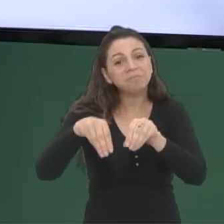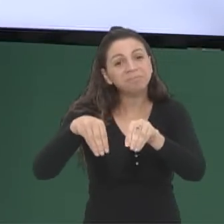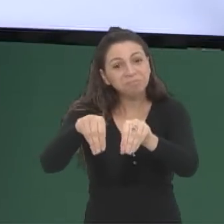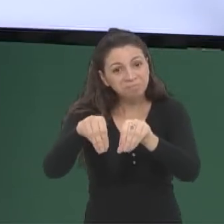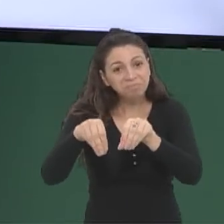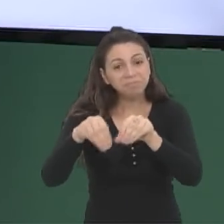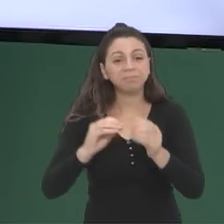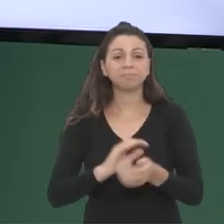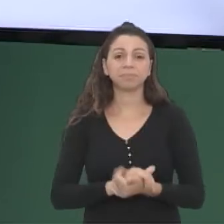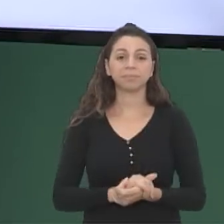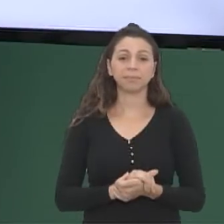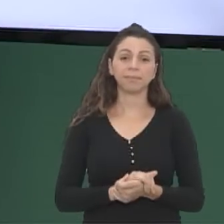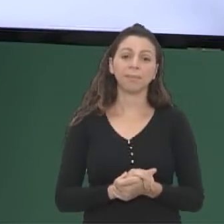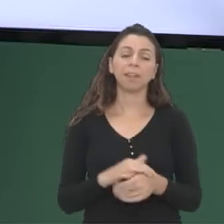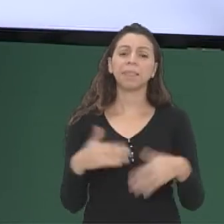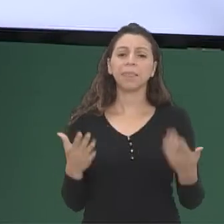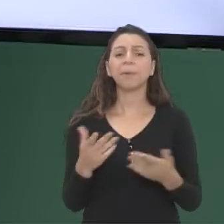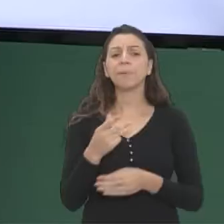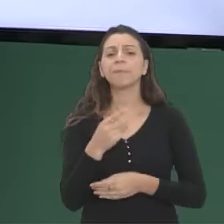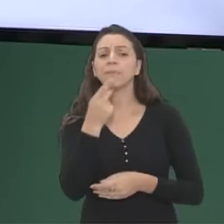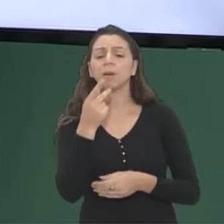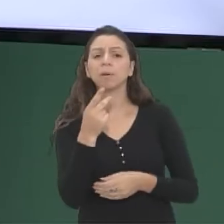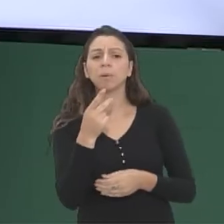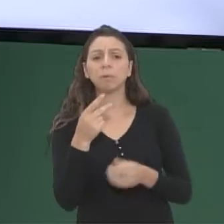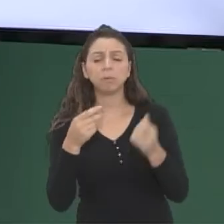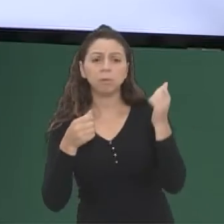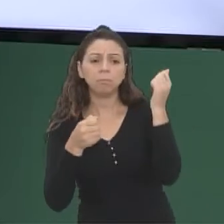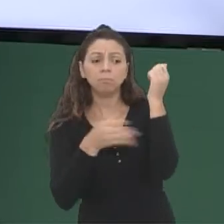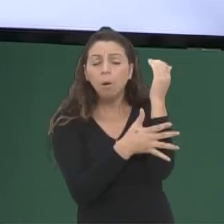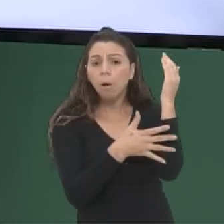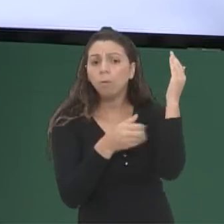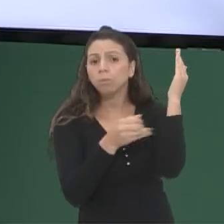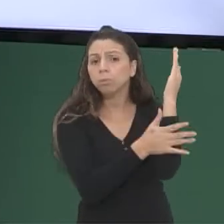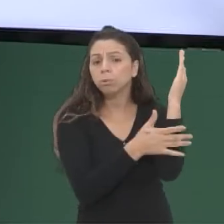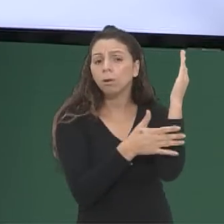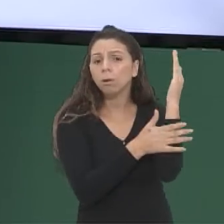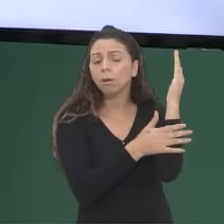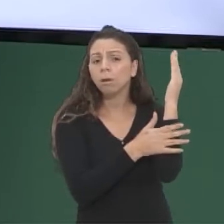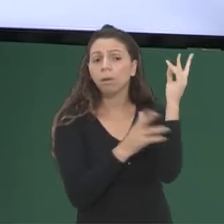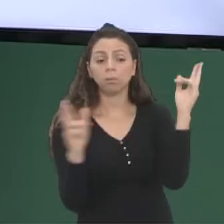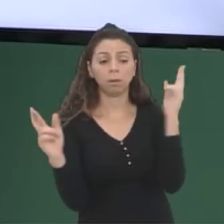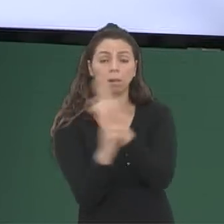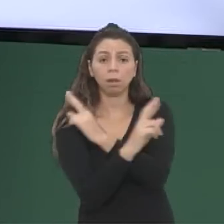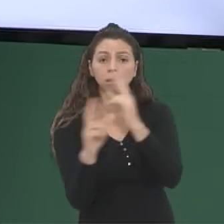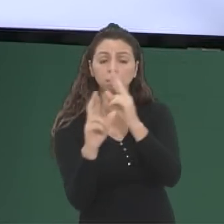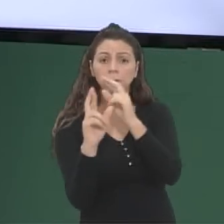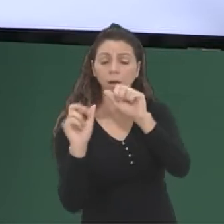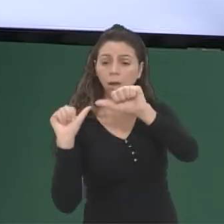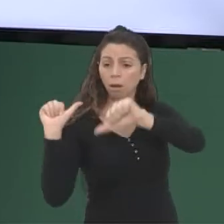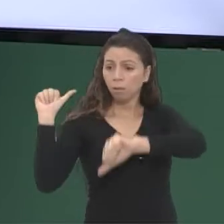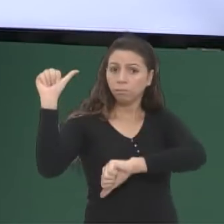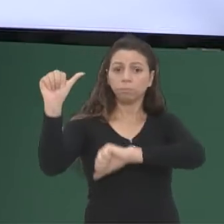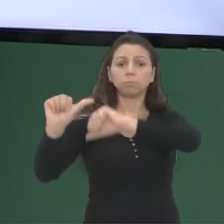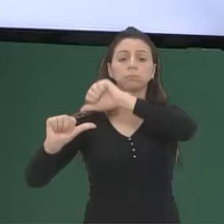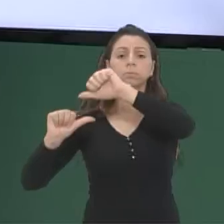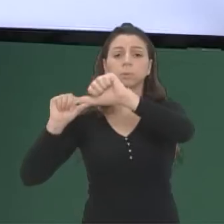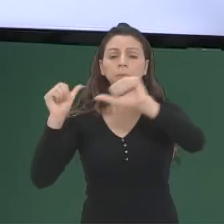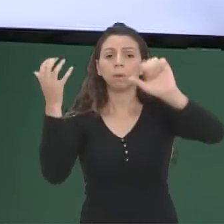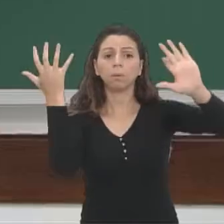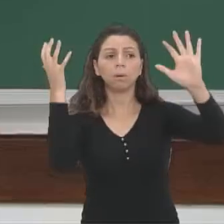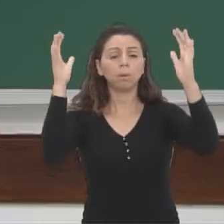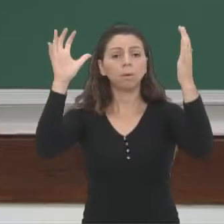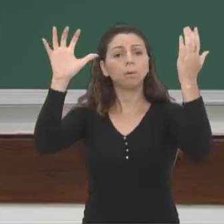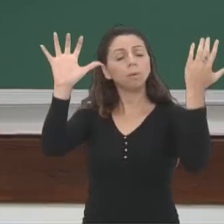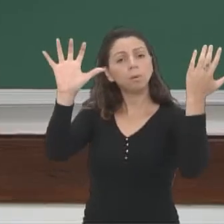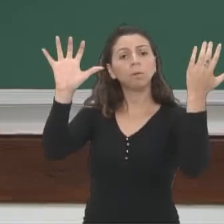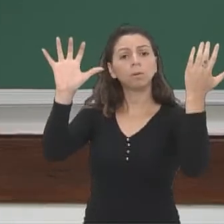nossos pés. Então, falou em intemperismo físico, está relacionado com as mudanças de temperatura do local